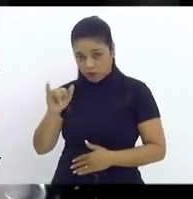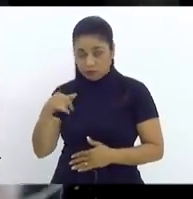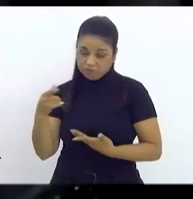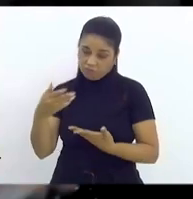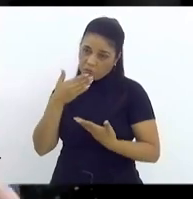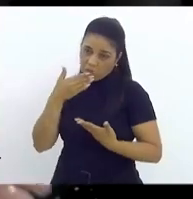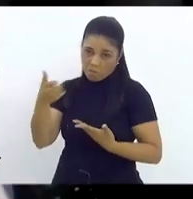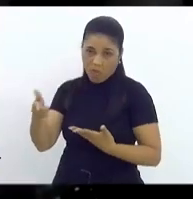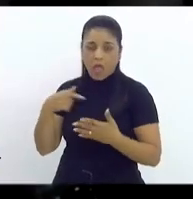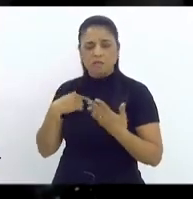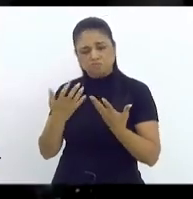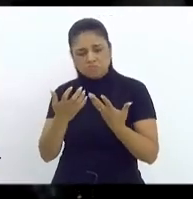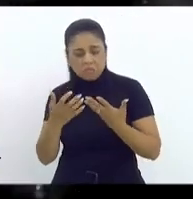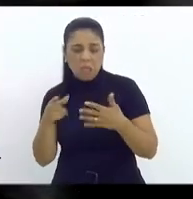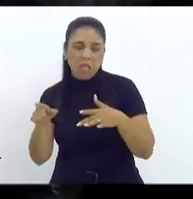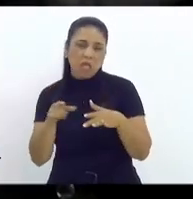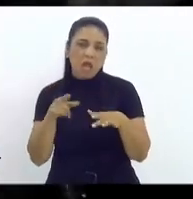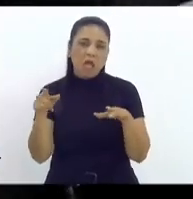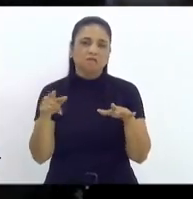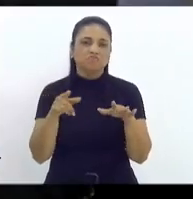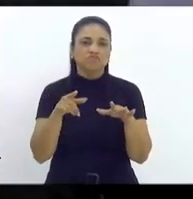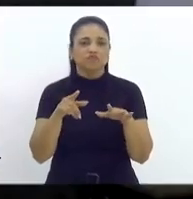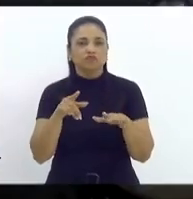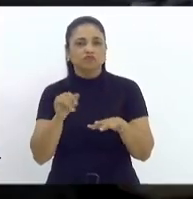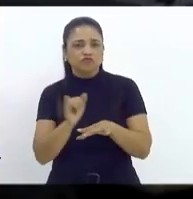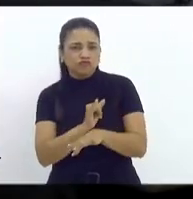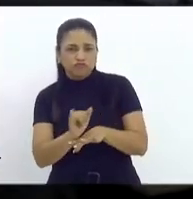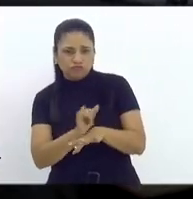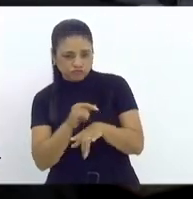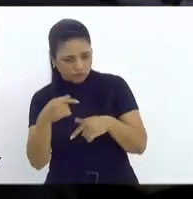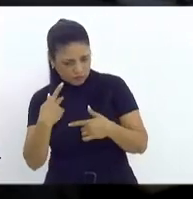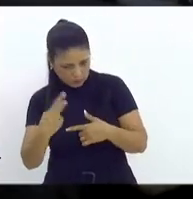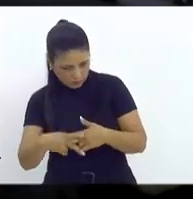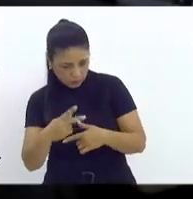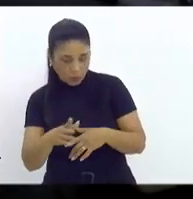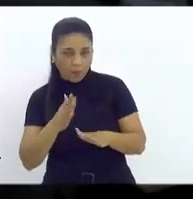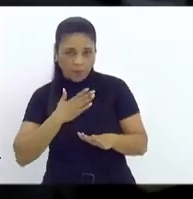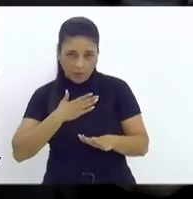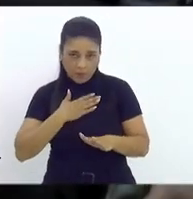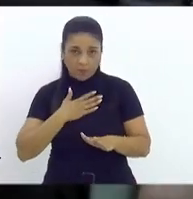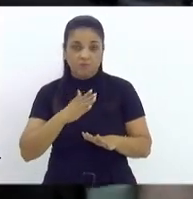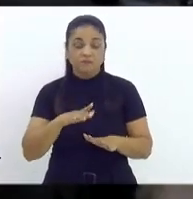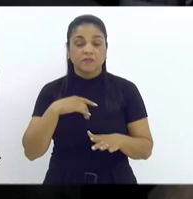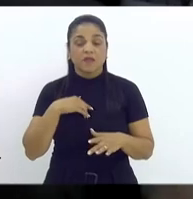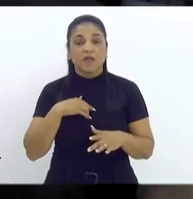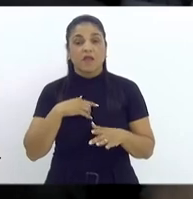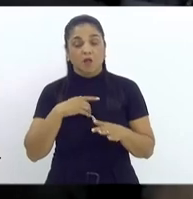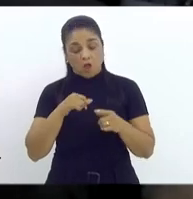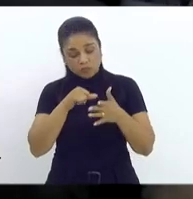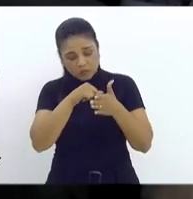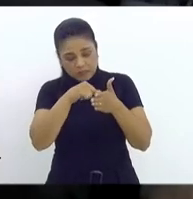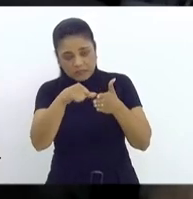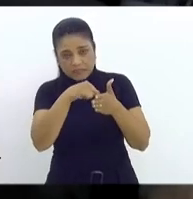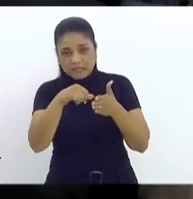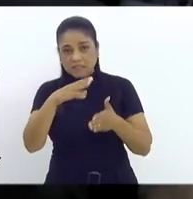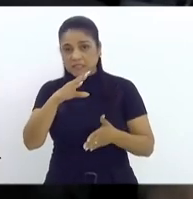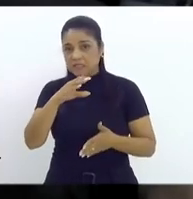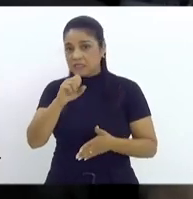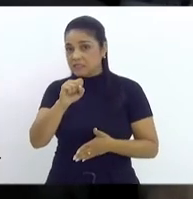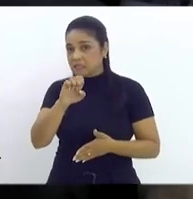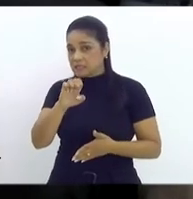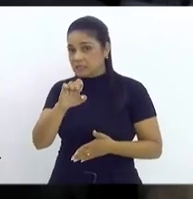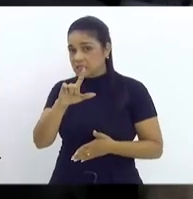que você quer, da forma que você quer e tal. E ali é colocado um selo do Inmetro, como se ele tivesse